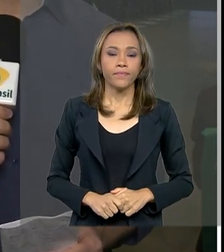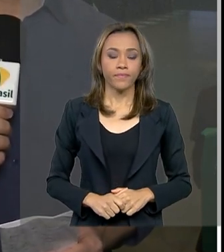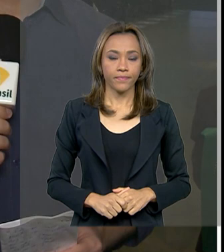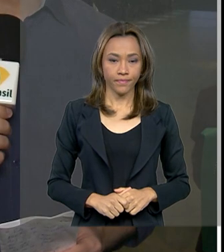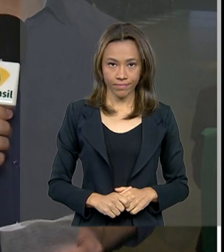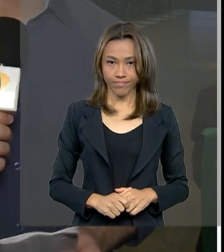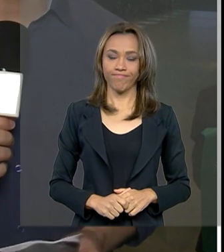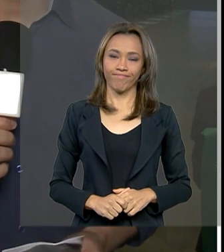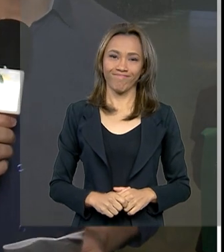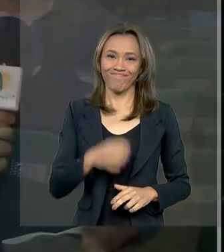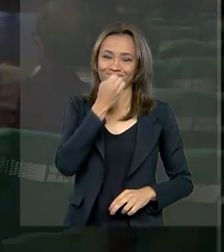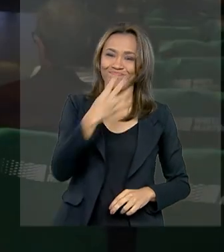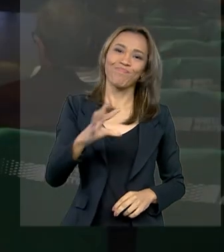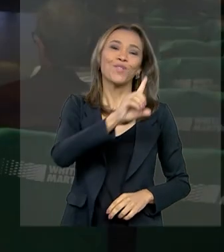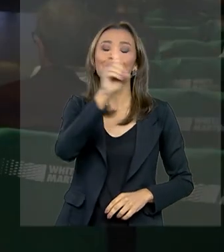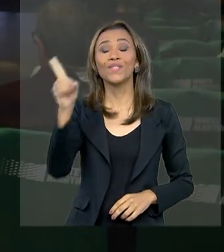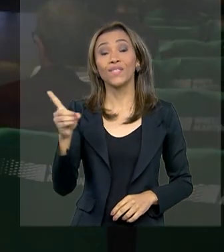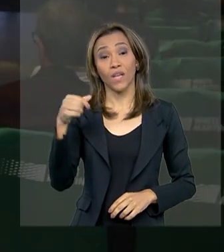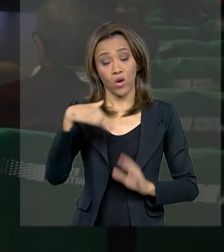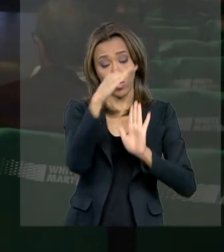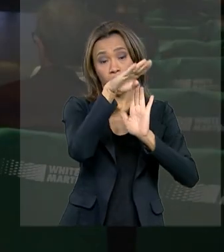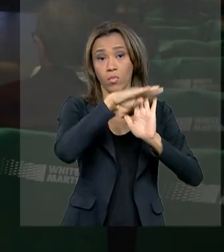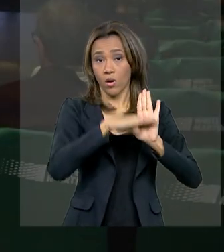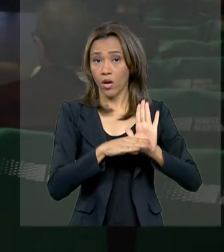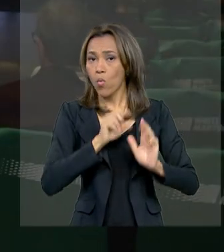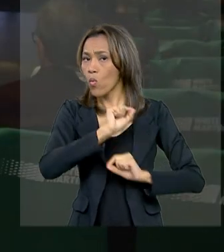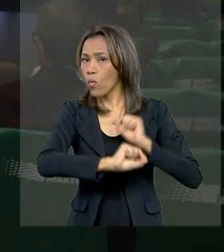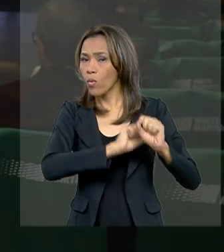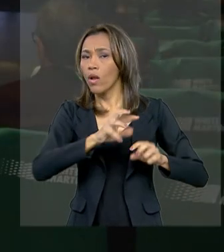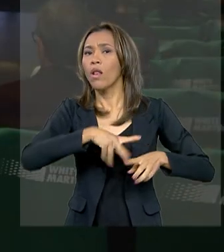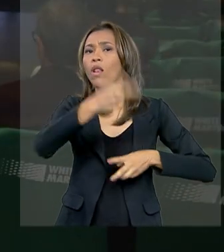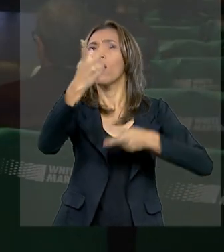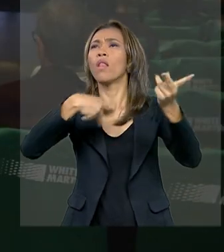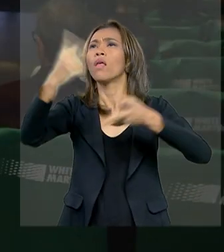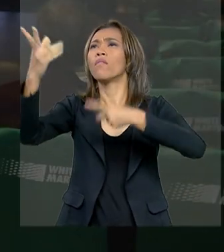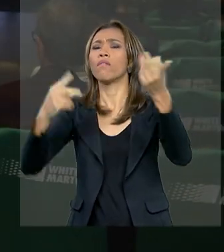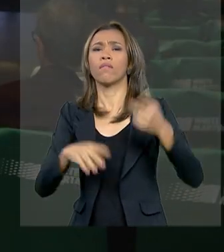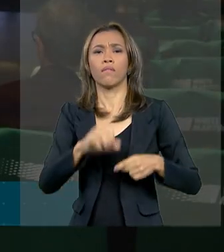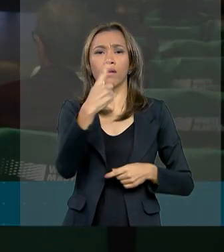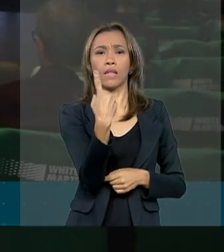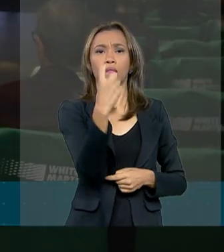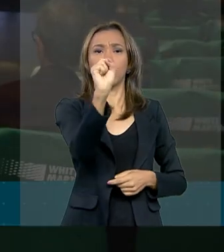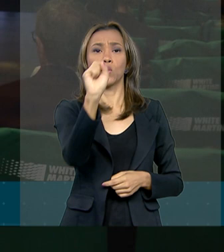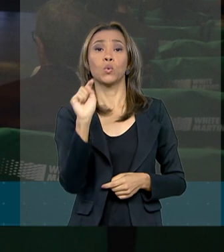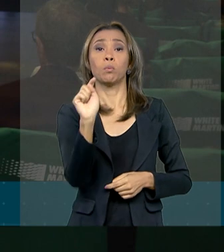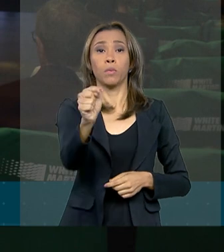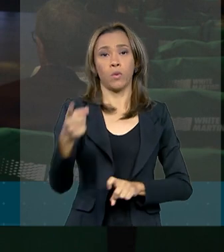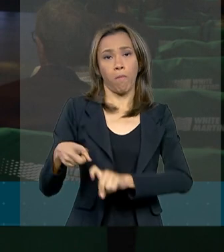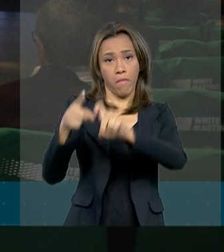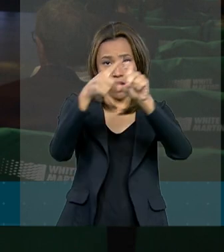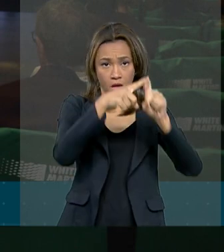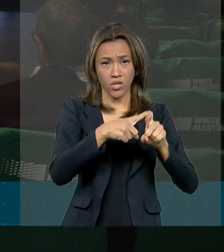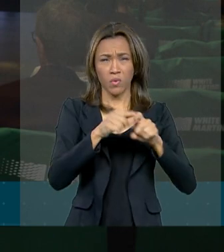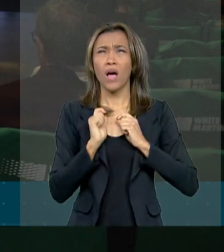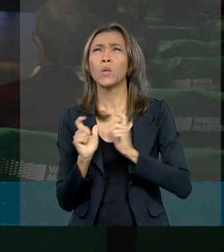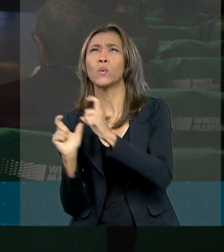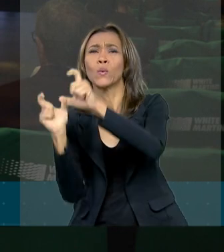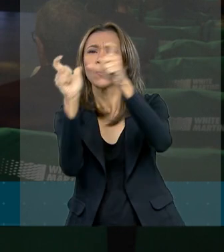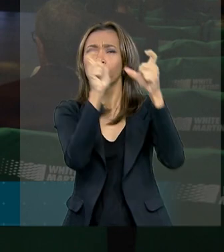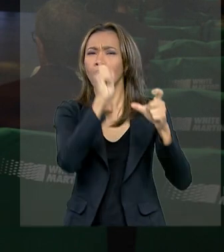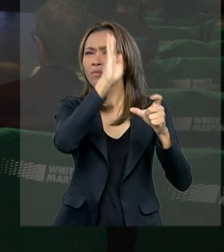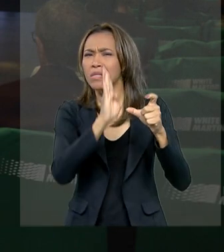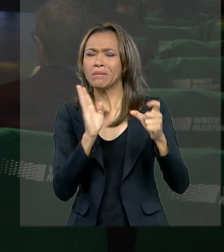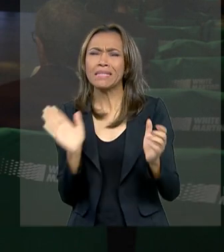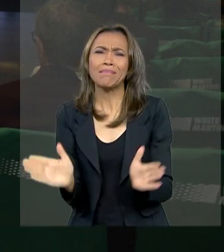Bom dia, Renato. O programa vai levar 18 mil médicos às regiões mais carentes do país, além de formar especialistas em